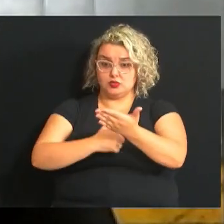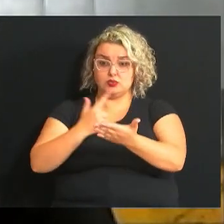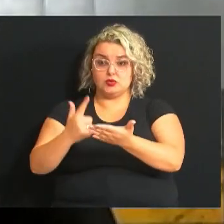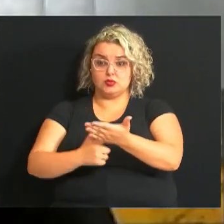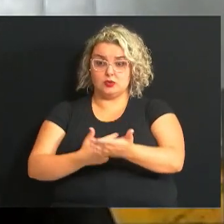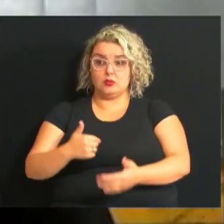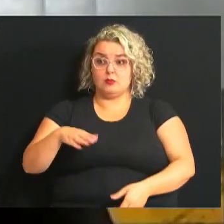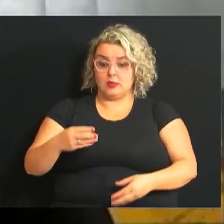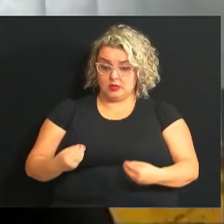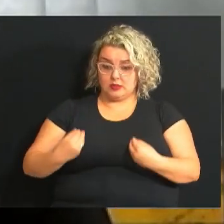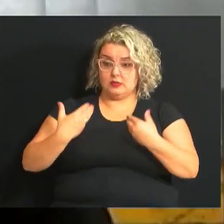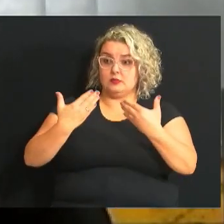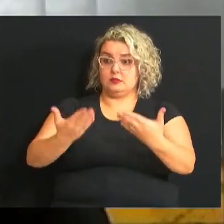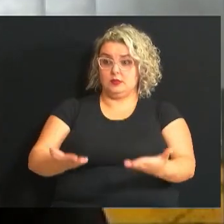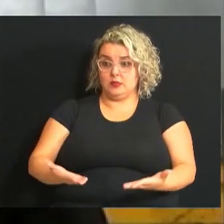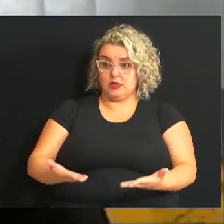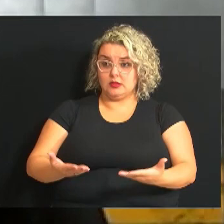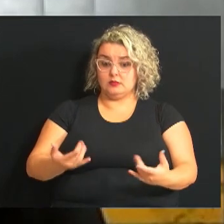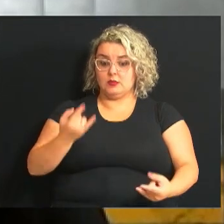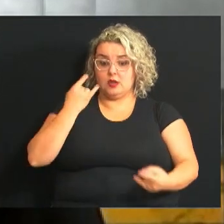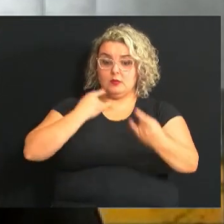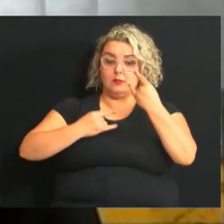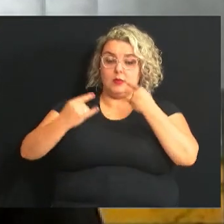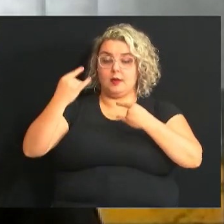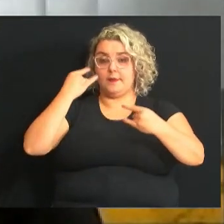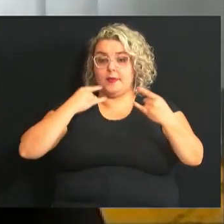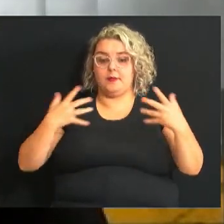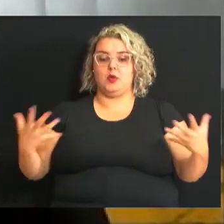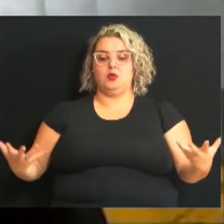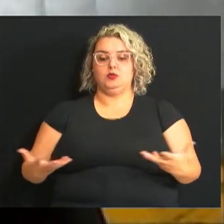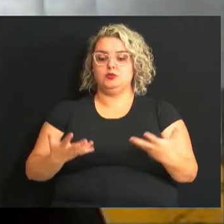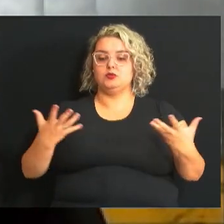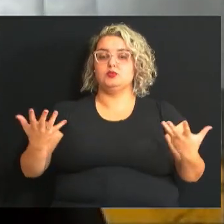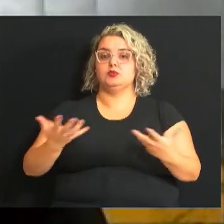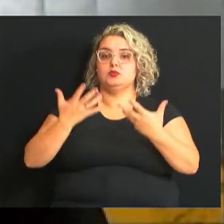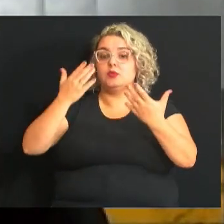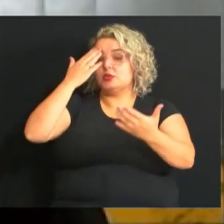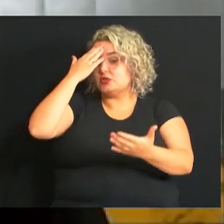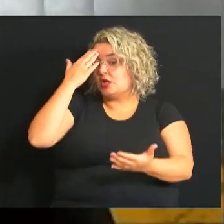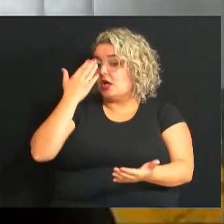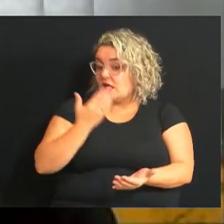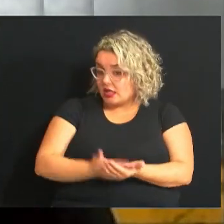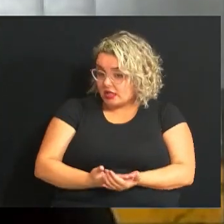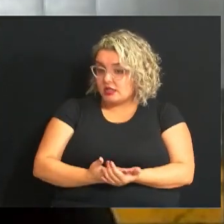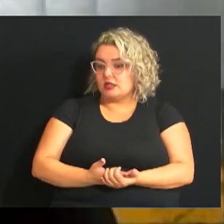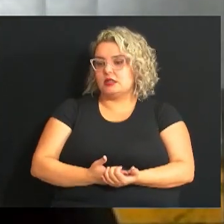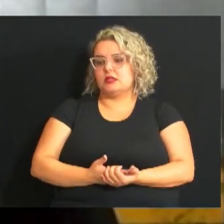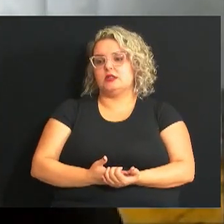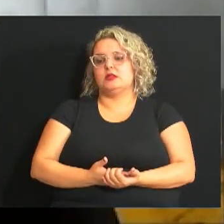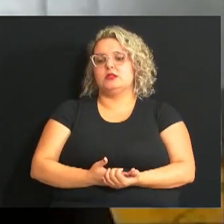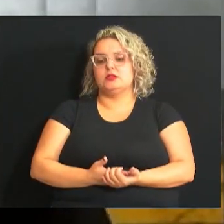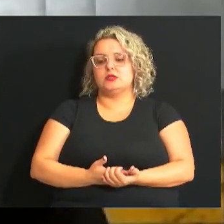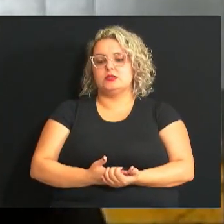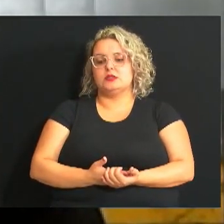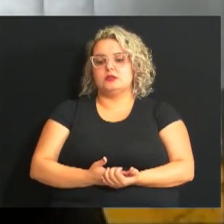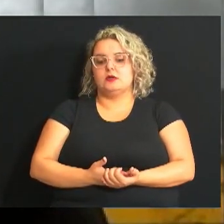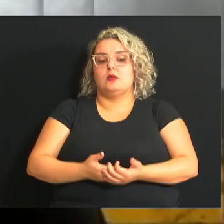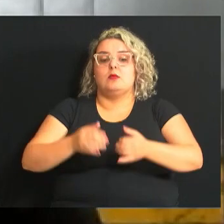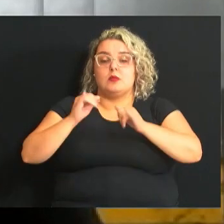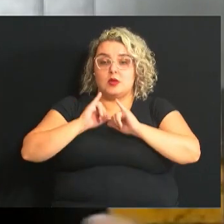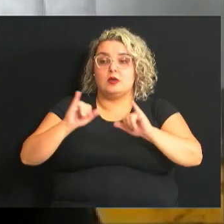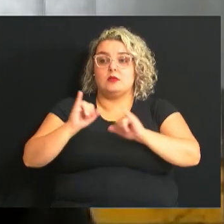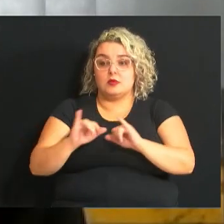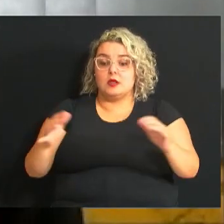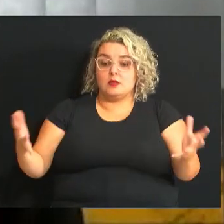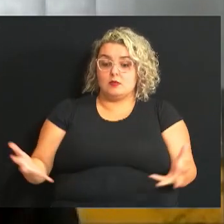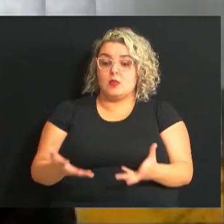essas mensagens de inspiração, de você acreditar, né? Mensagens motivacionais,